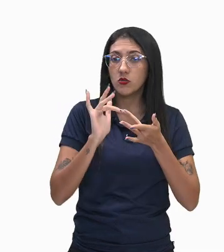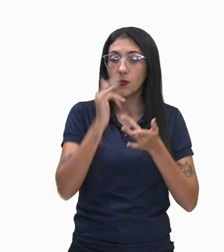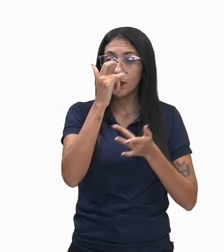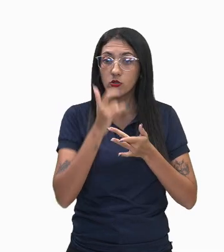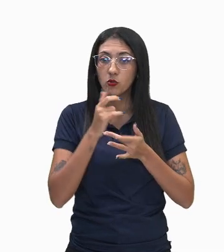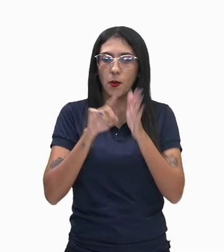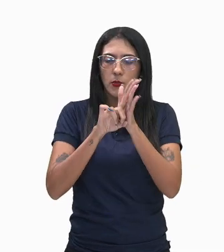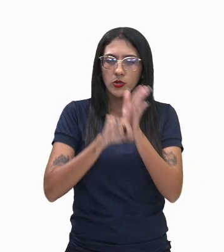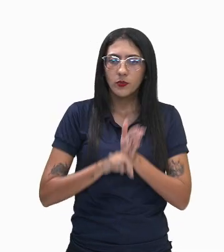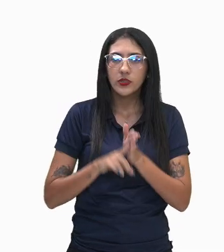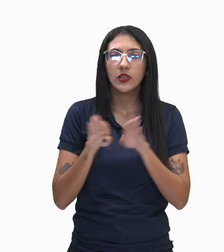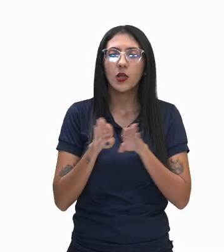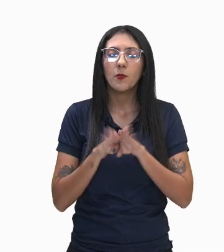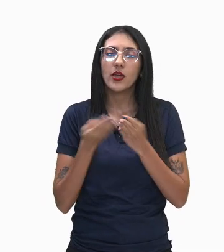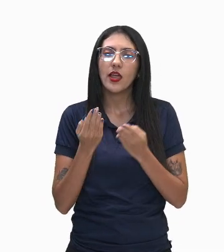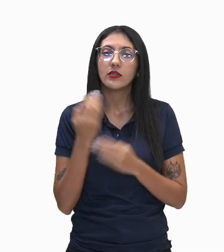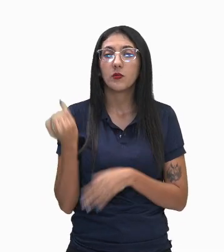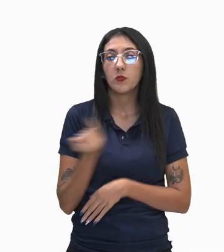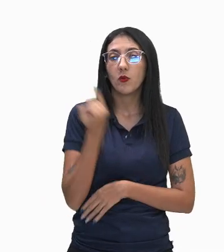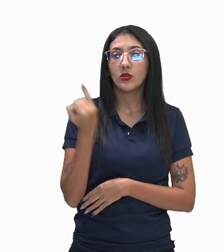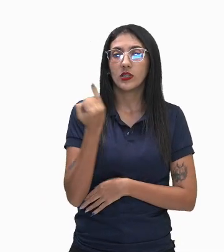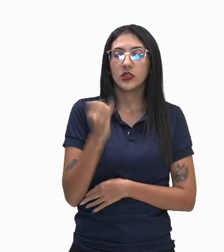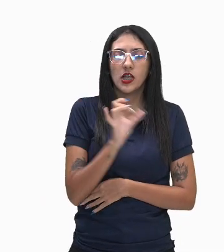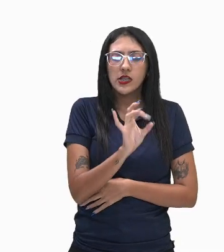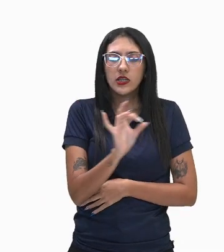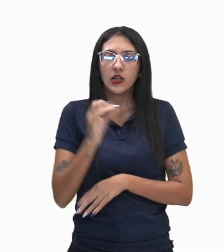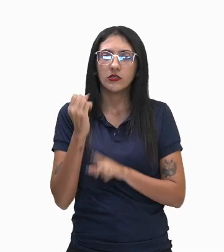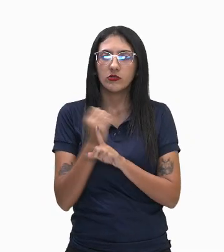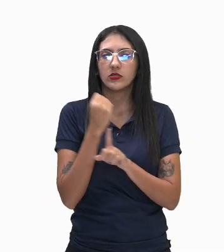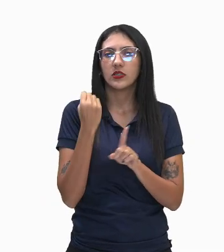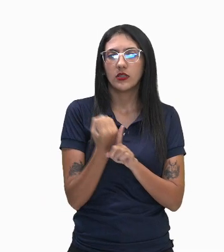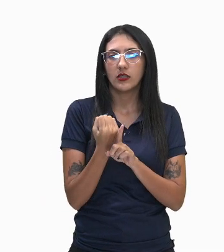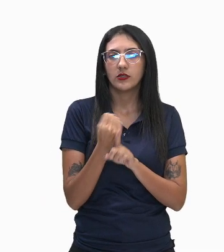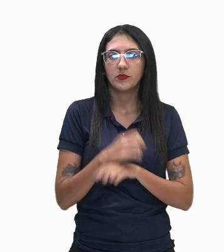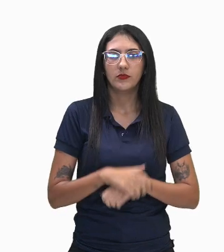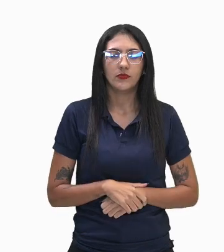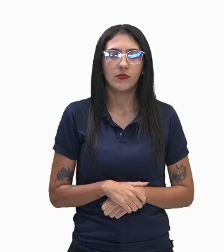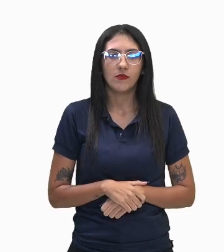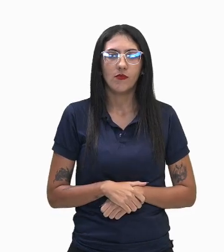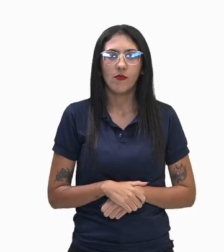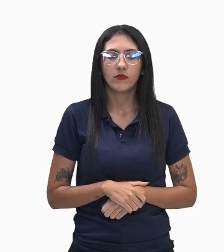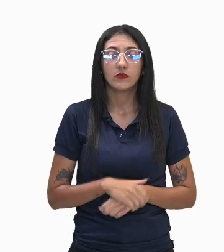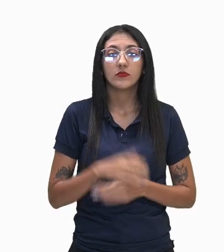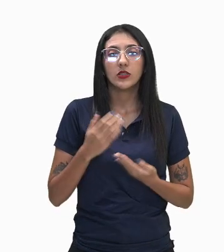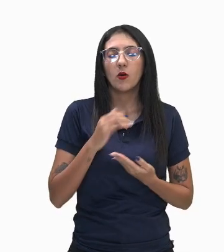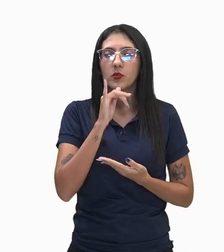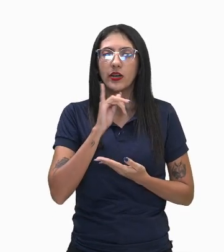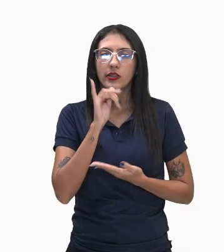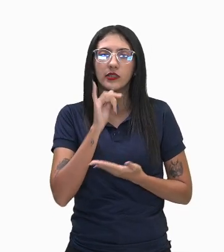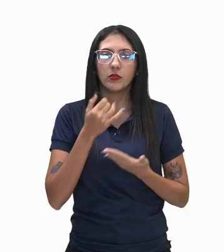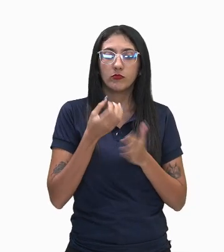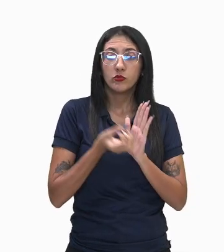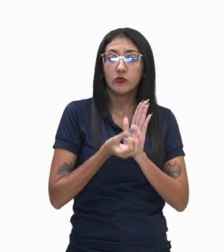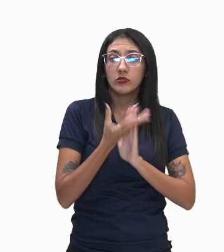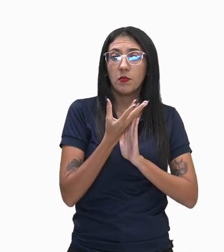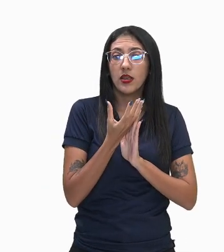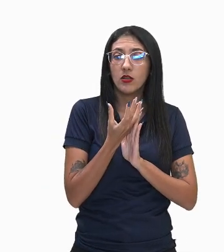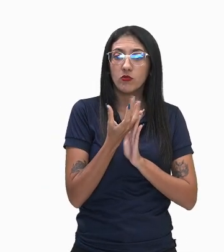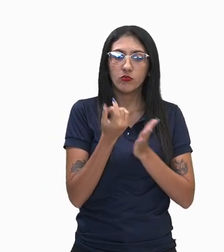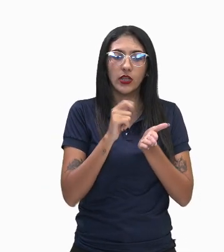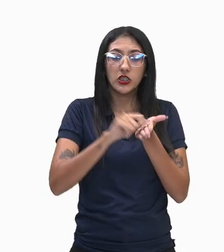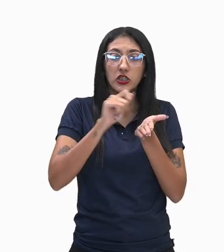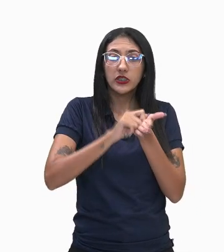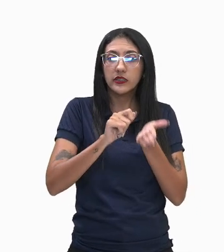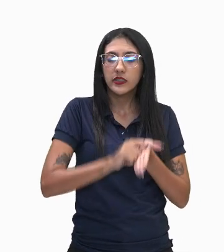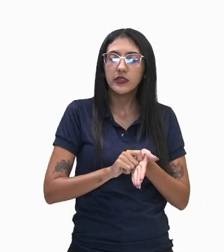importância que cada sociedade dá a determinados eventos. Como, por exemplo, a invenção da escrita foi um marco importante